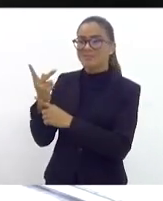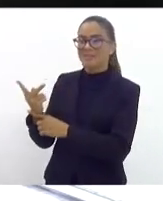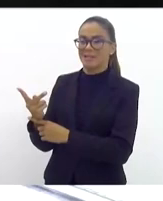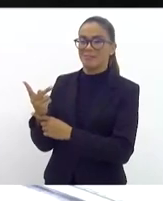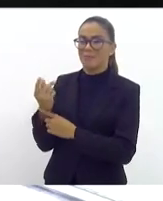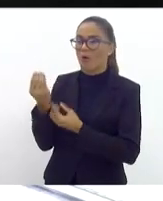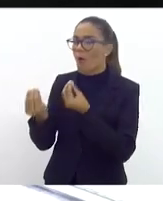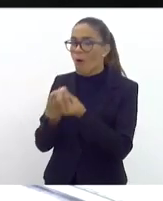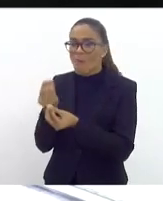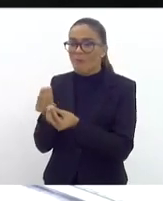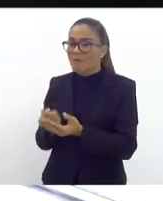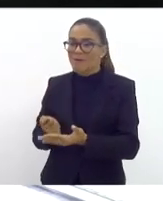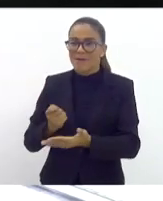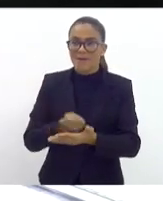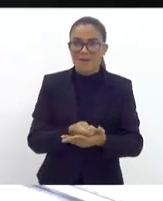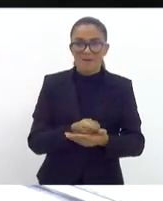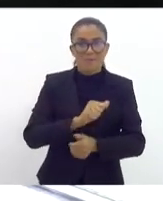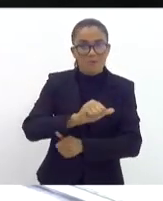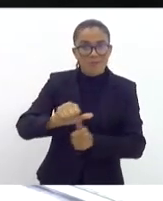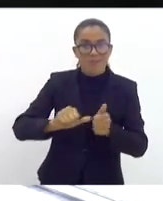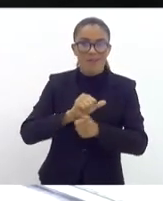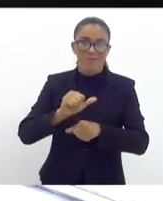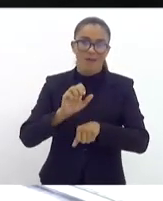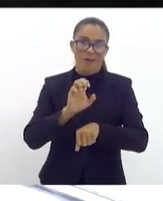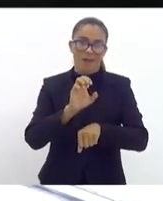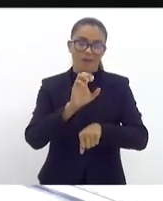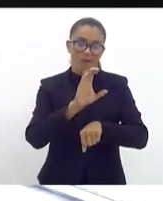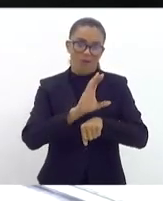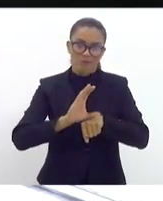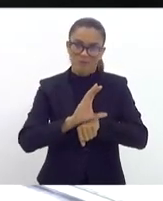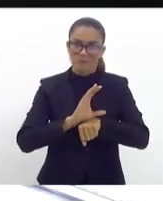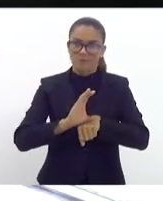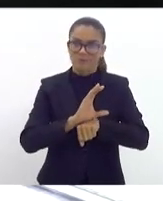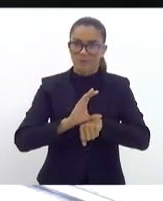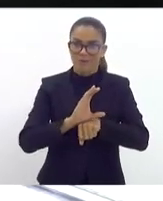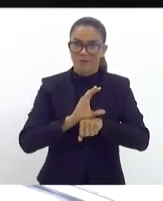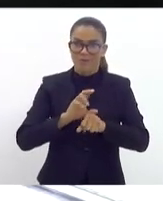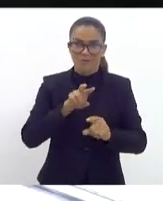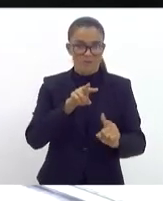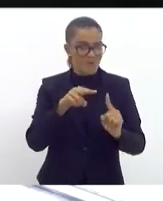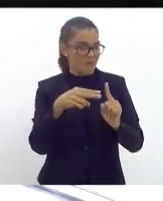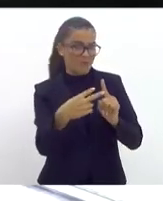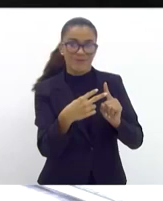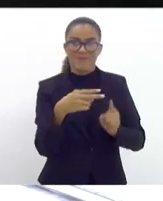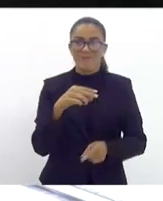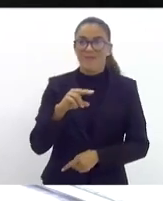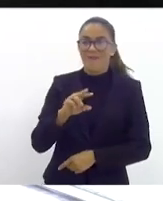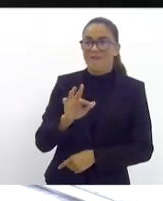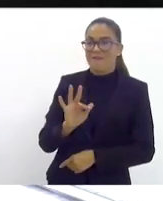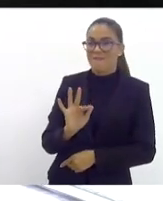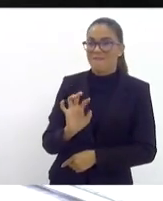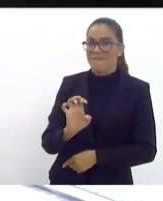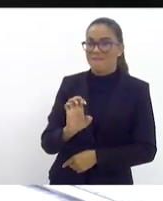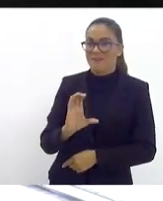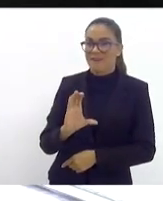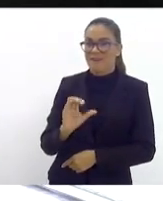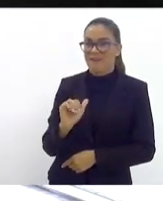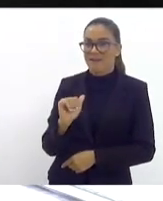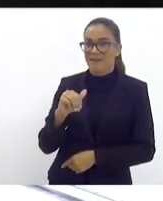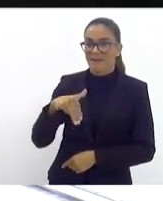né a constituição só ponto de vista do fecan para ter dinheiro do fecan